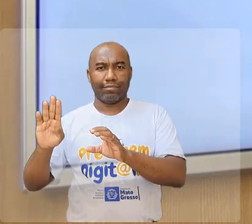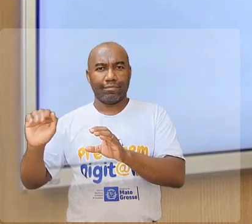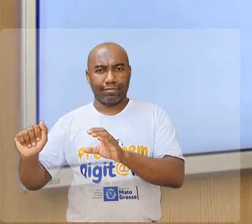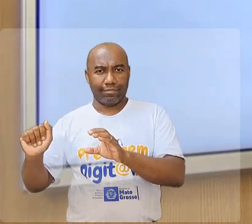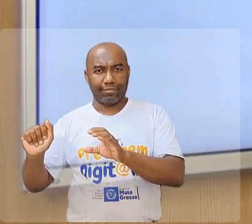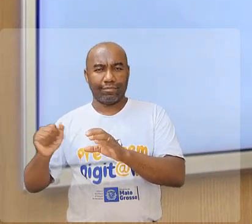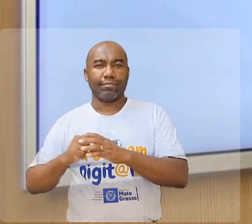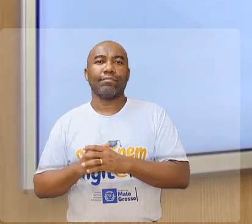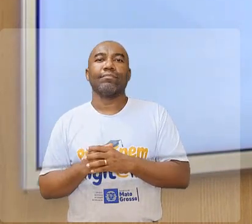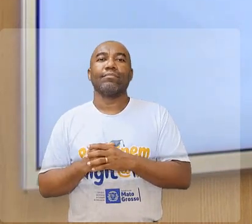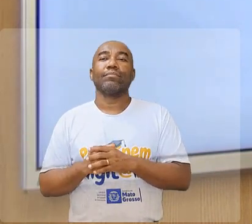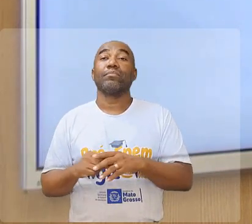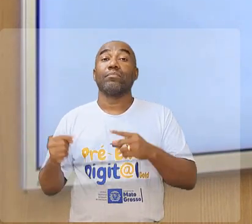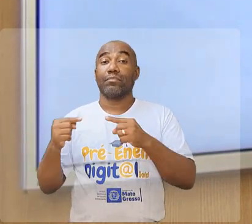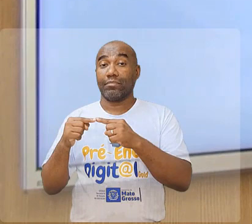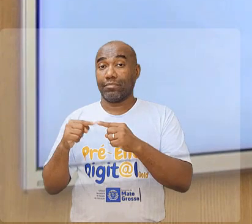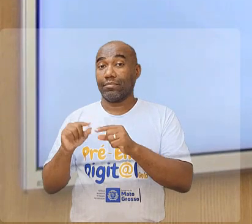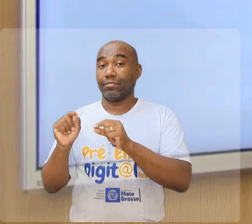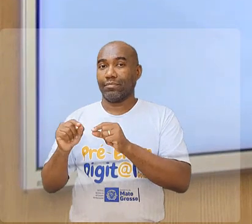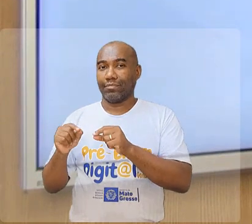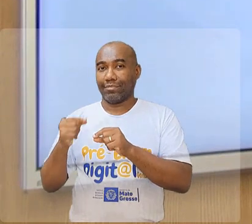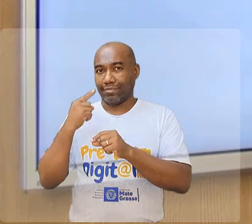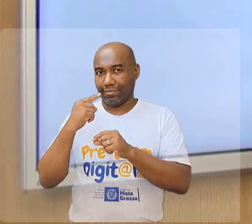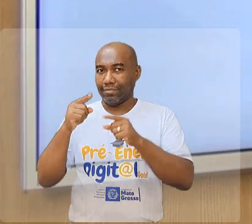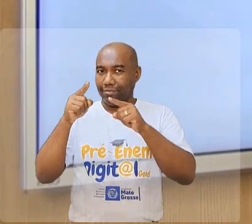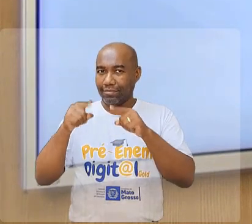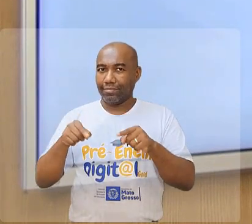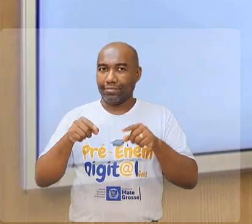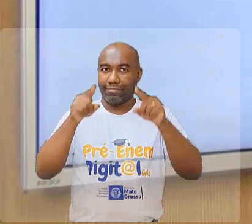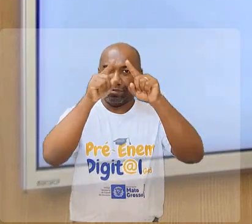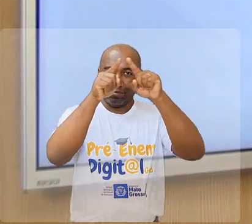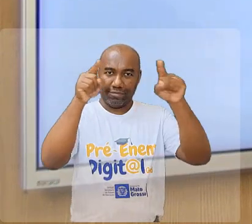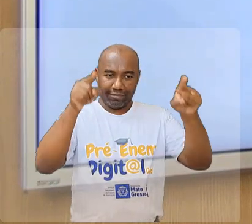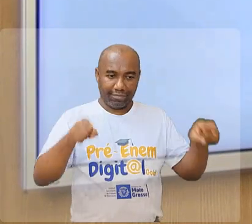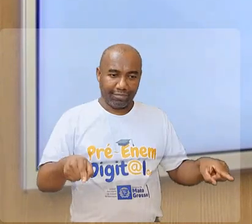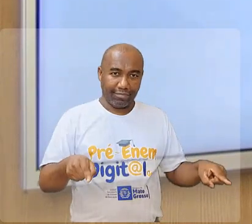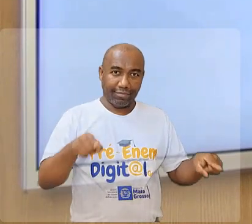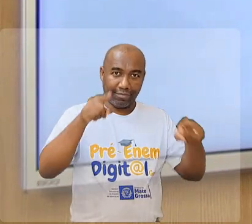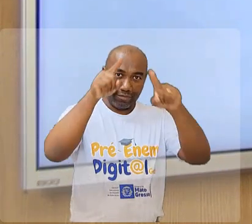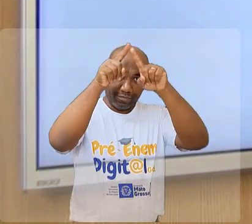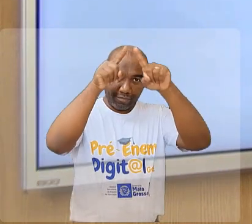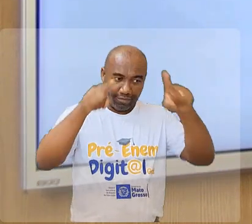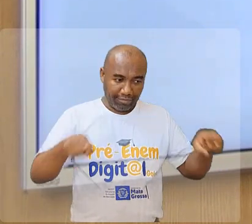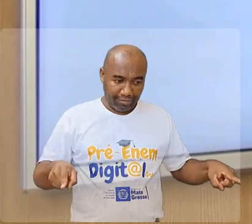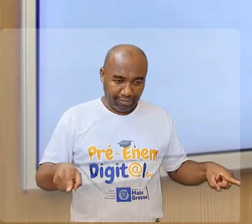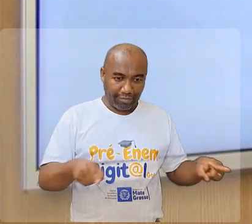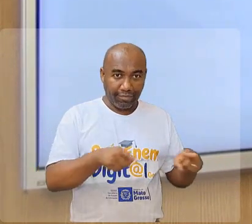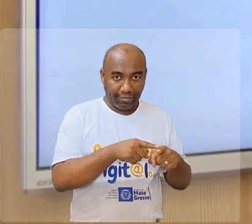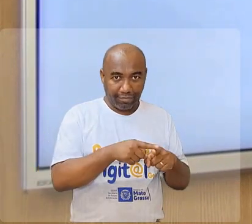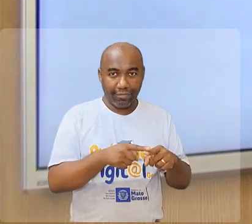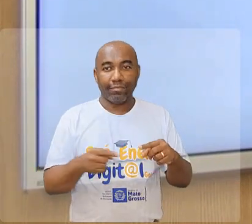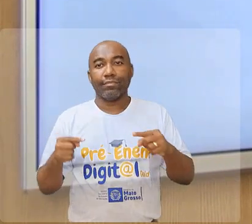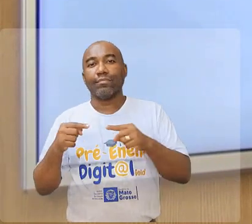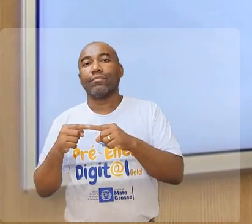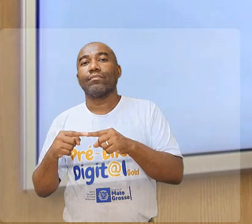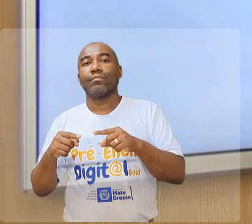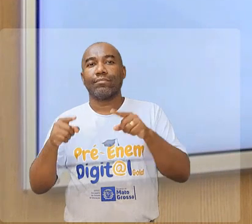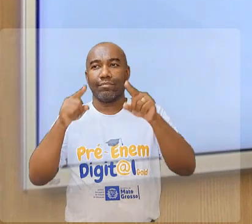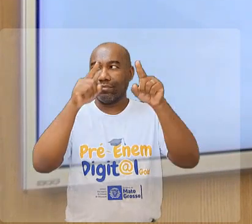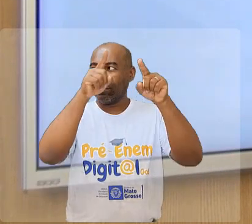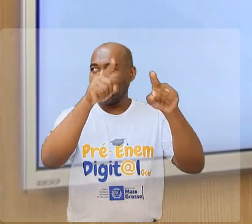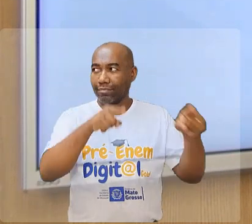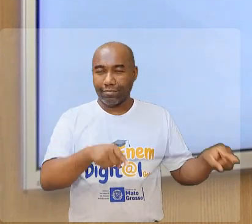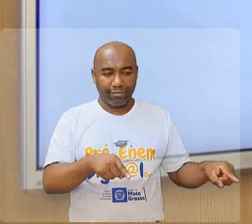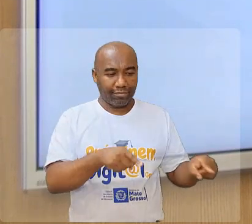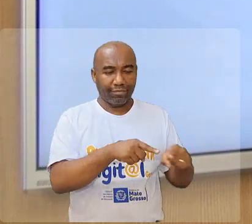da mesma forma o tô falando para você que o triângulo grandão ele é semelhante ao triângulo médio